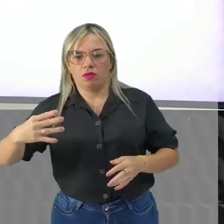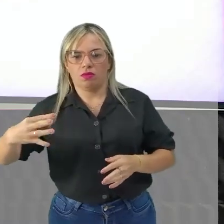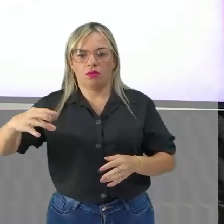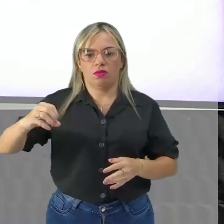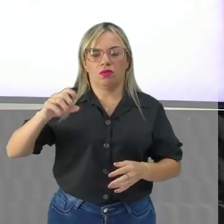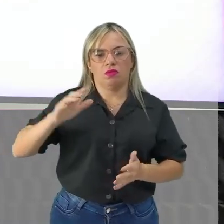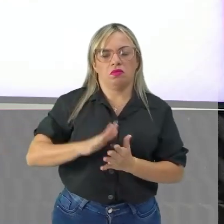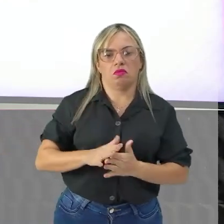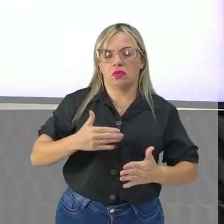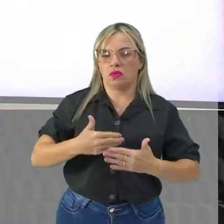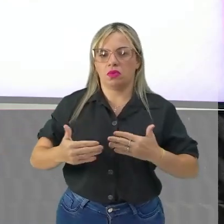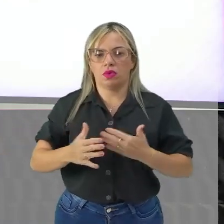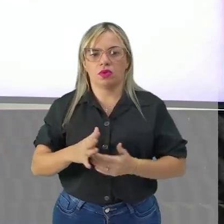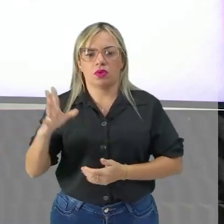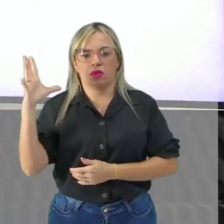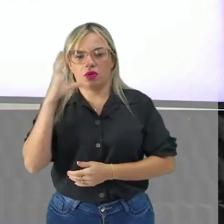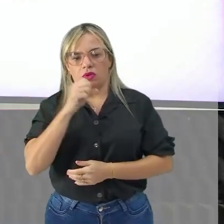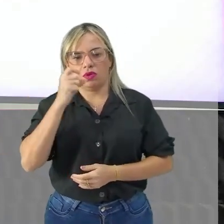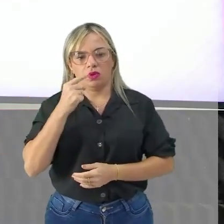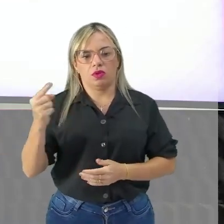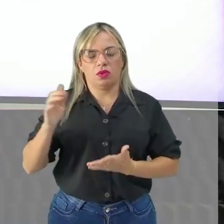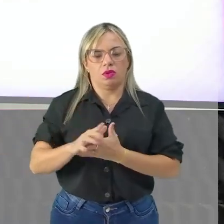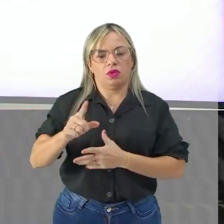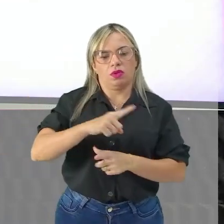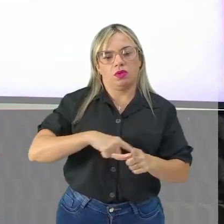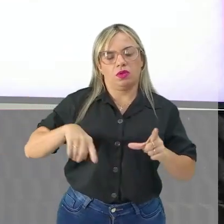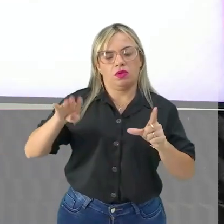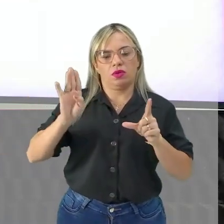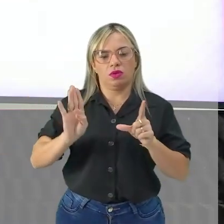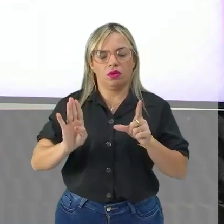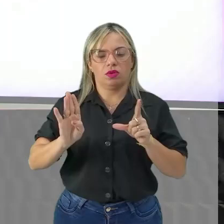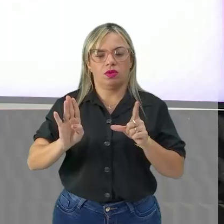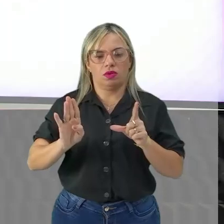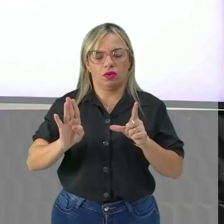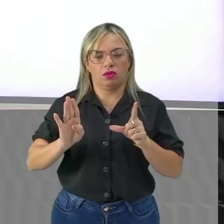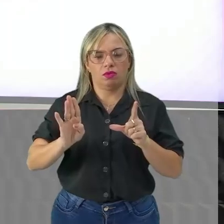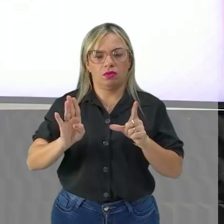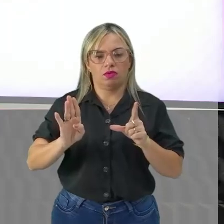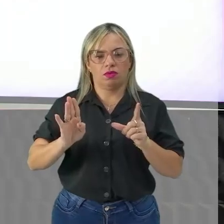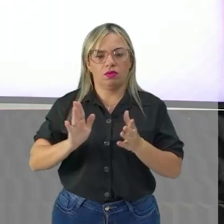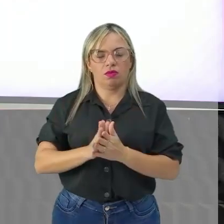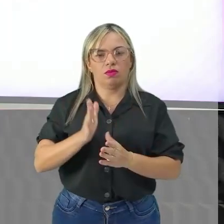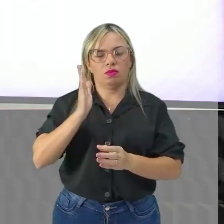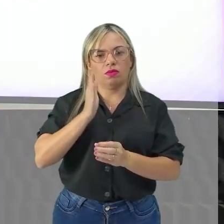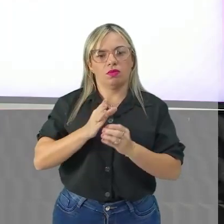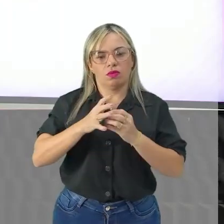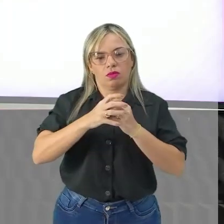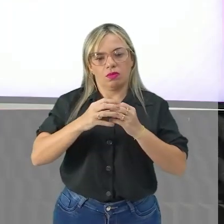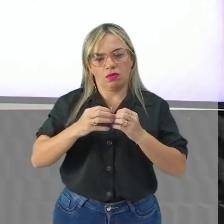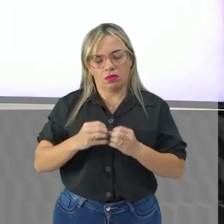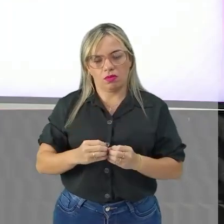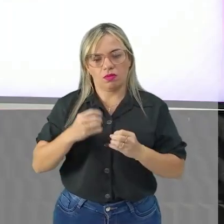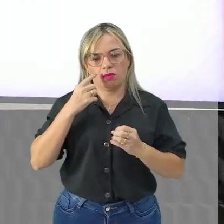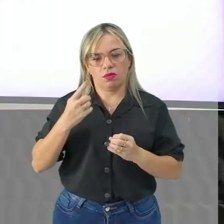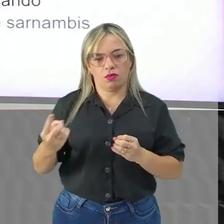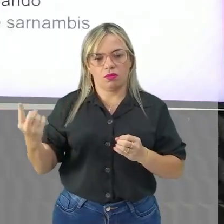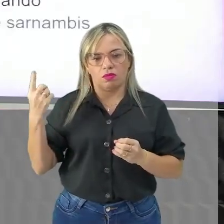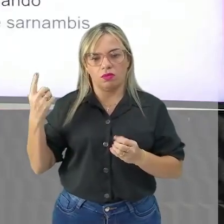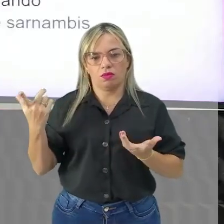sua velocidade, é a mitose, né, que é um processo também que está envolvido, então, na formação dos